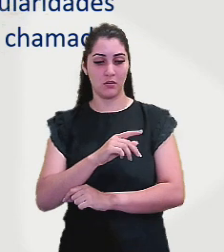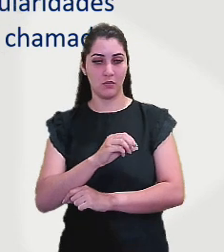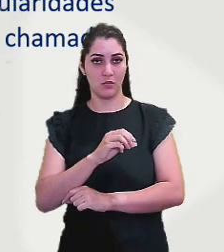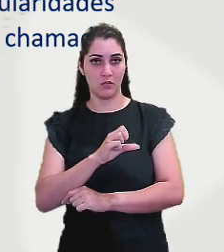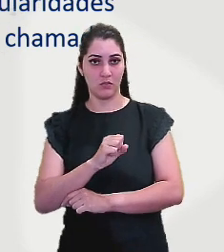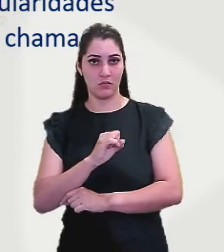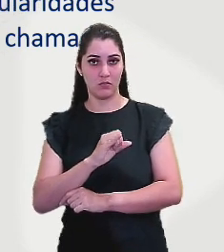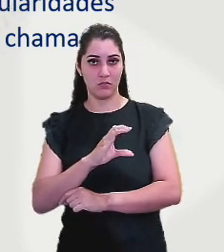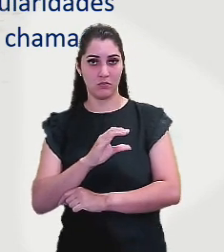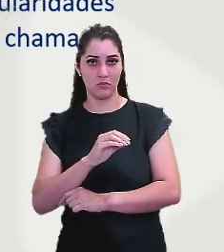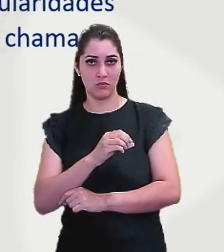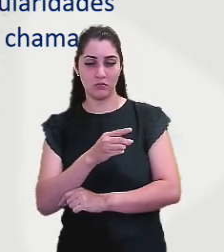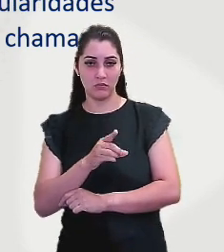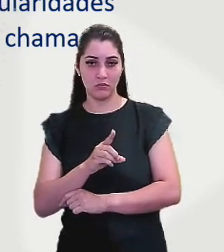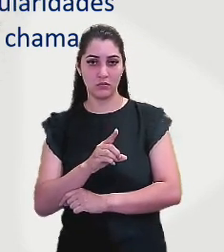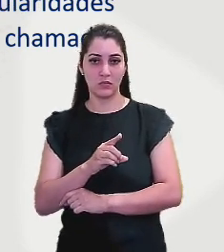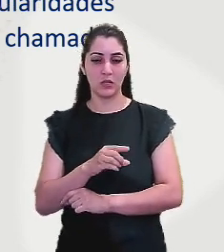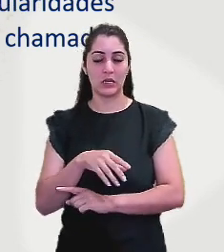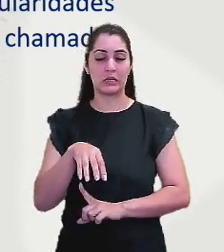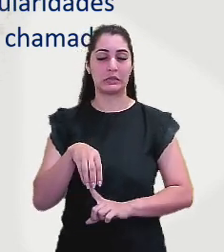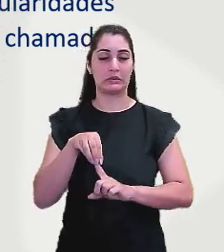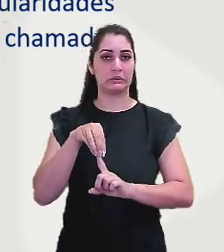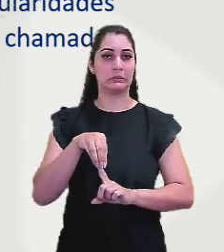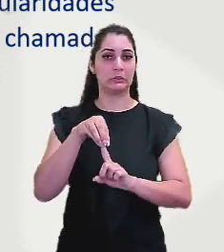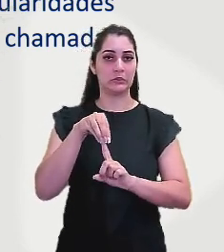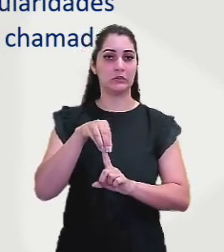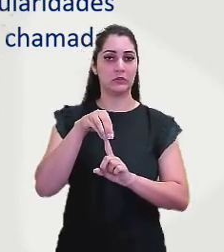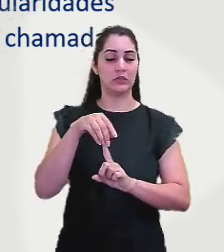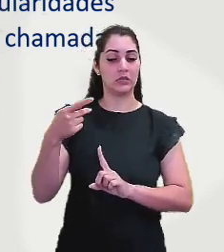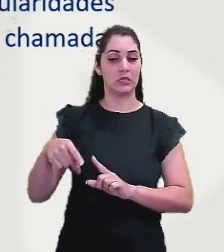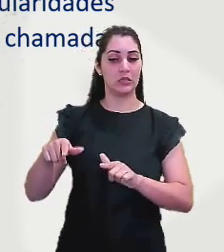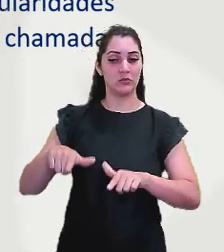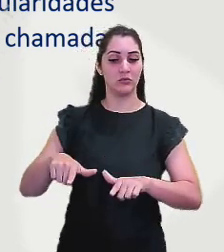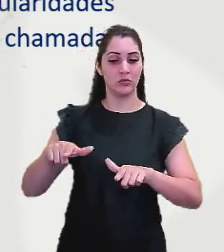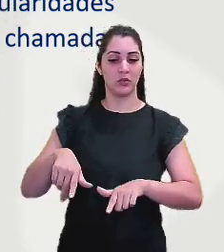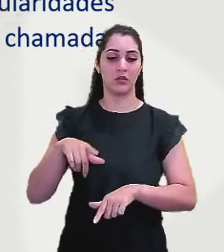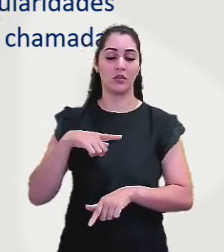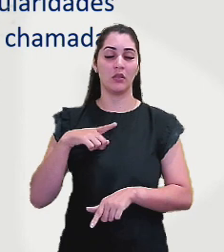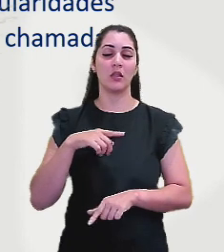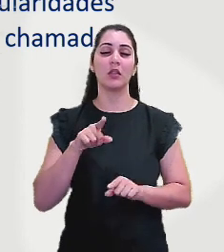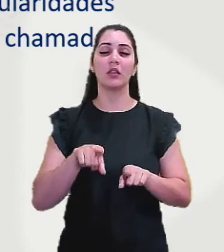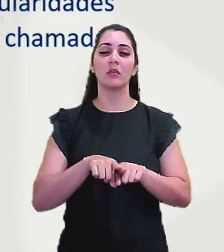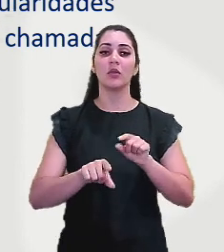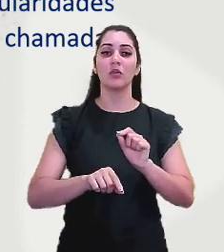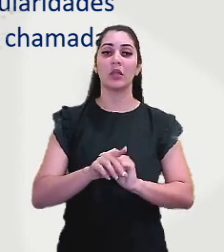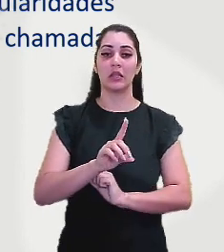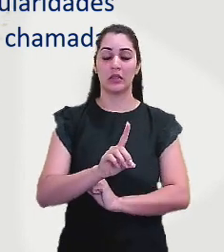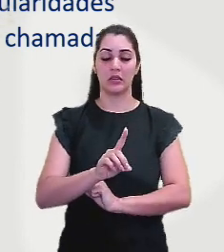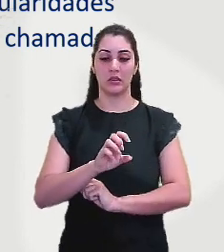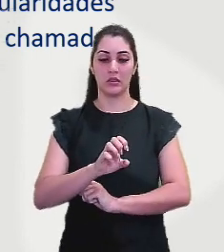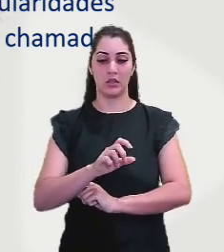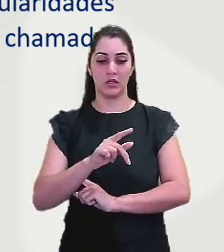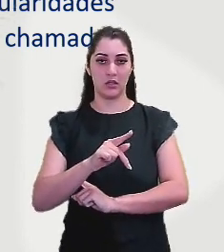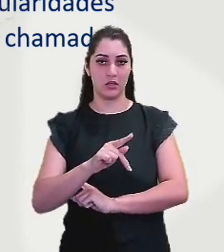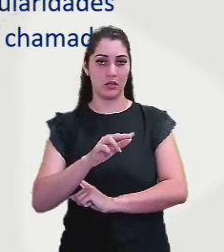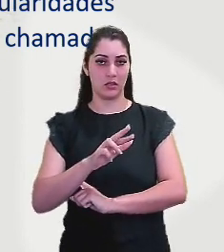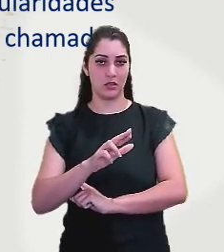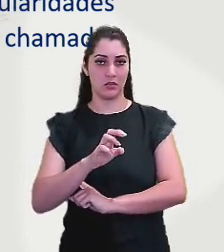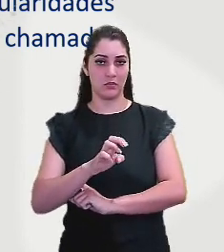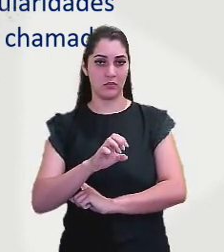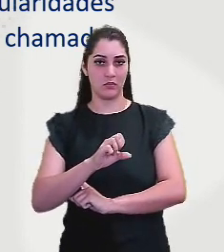sedimentos, ele vai ser o predominante nessas regiões. As depressões. A altitude da superfície é